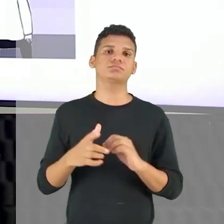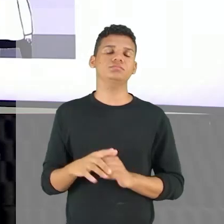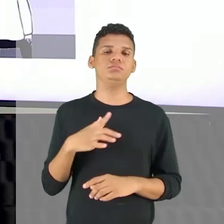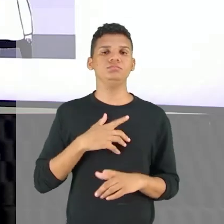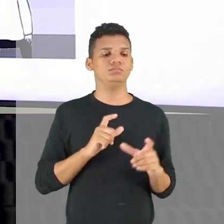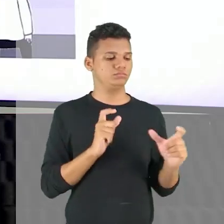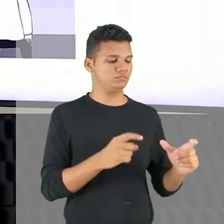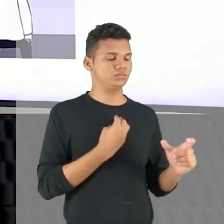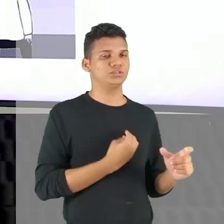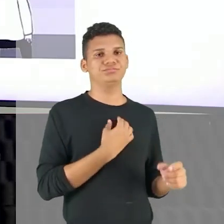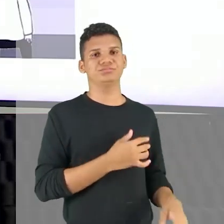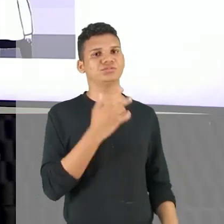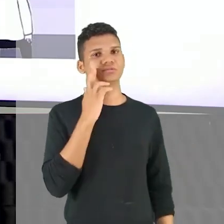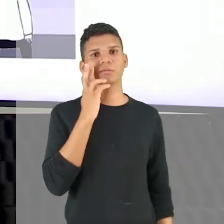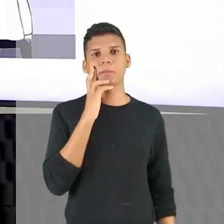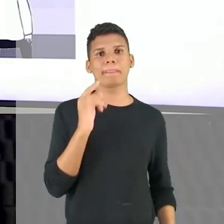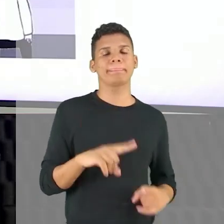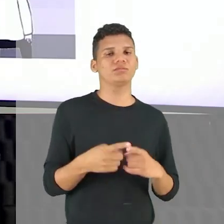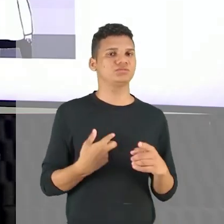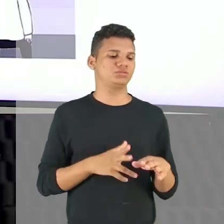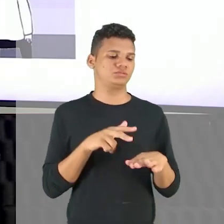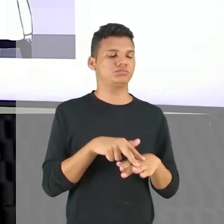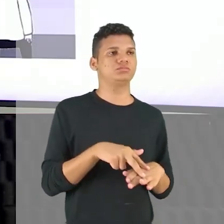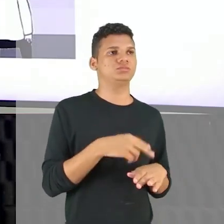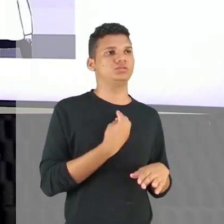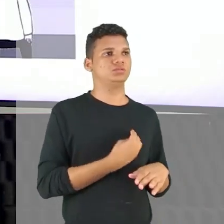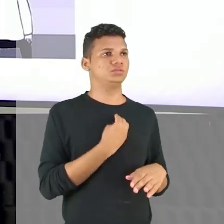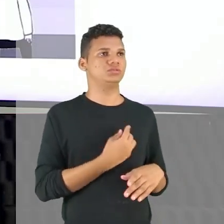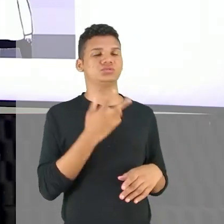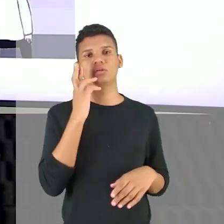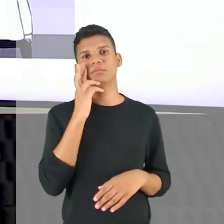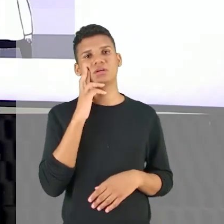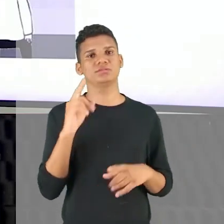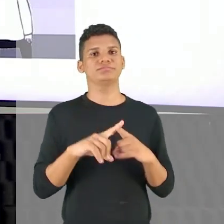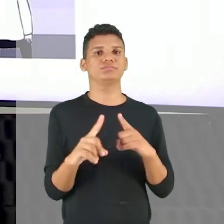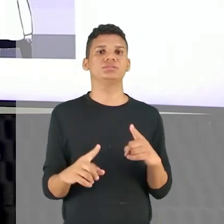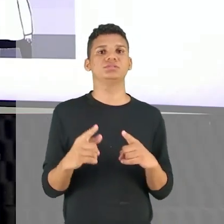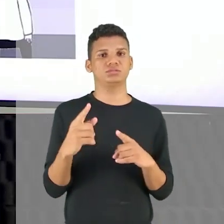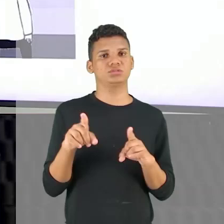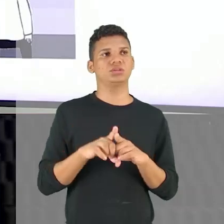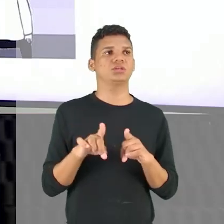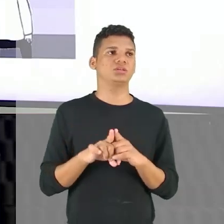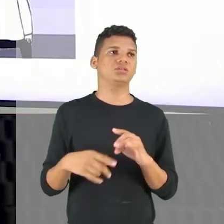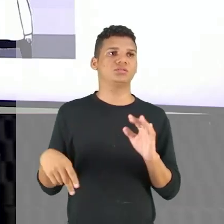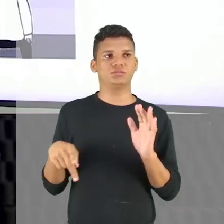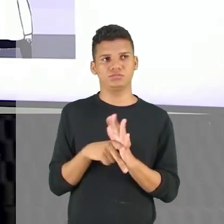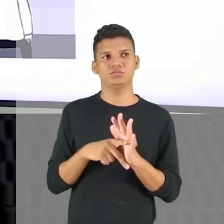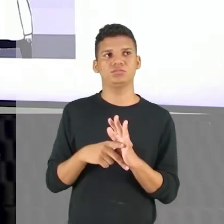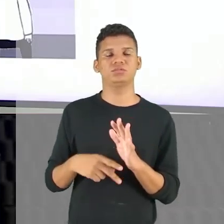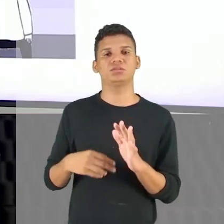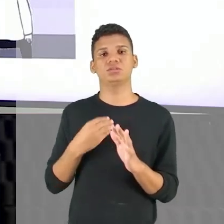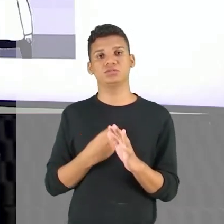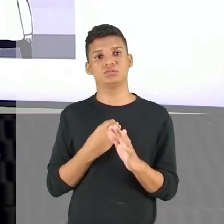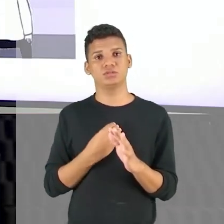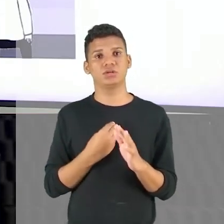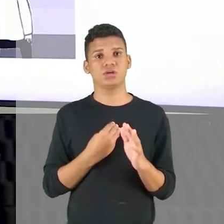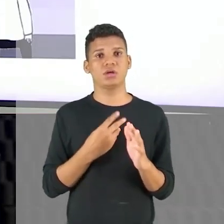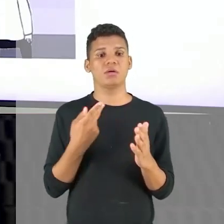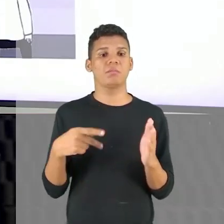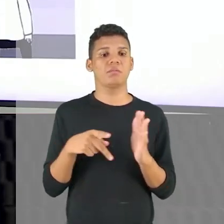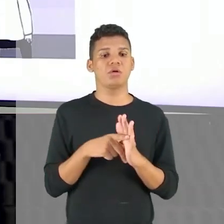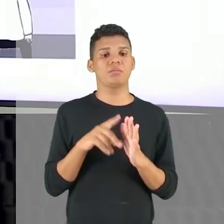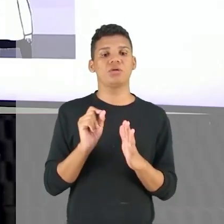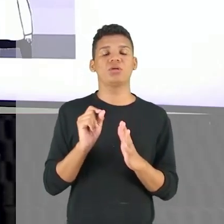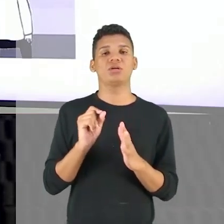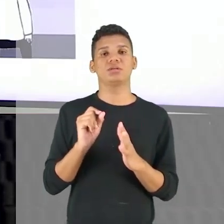lugar muito tranquilo, eu vivo num lar muito tranquilo. E aí, mais uma vez, o sinônimo de hogar na língua espanhola será